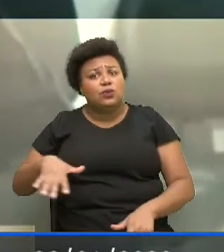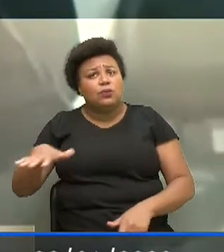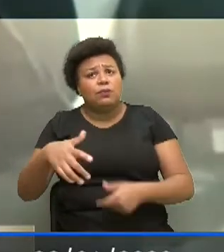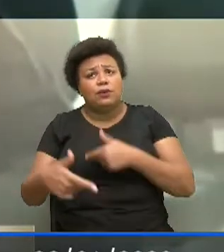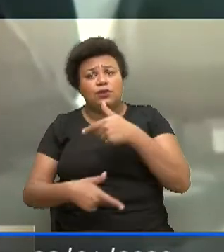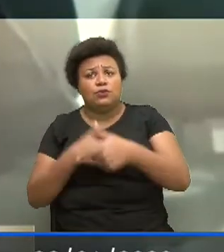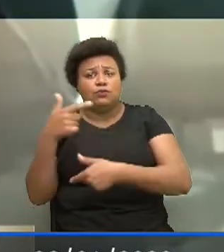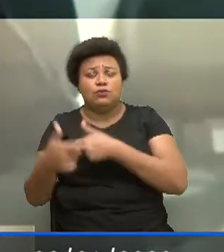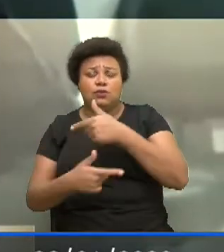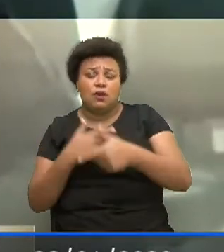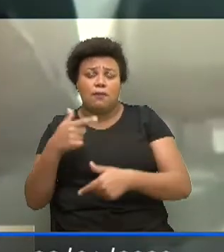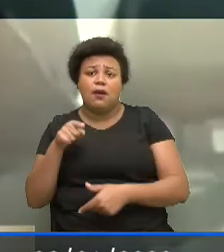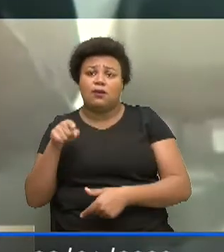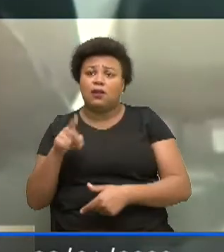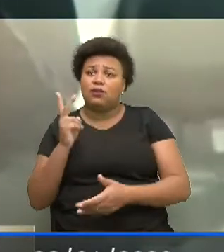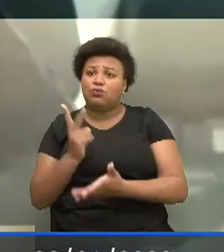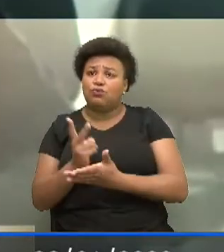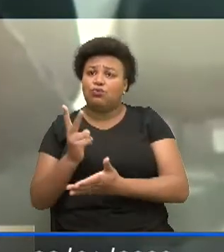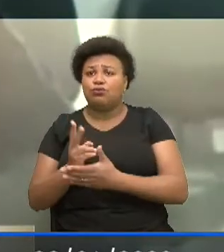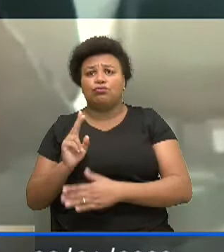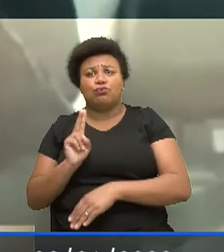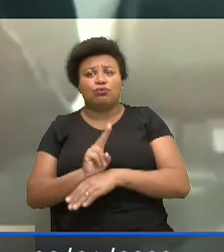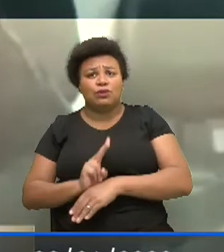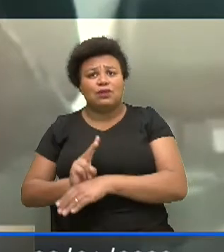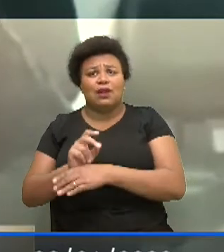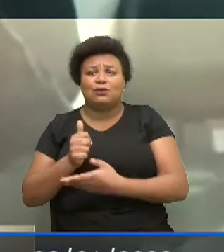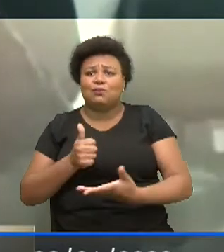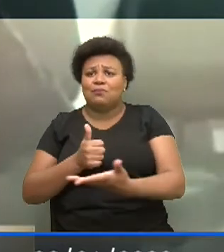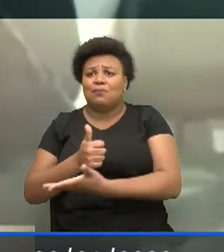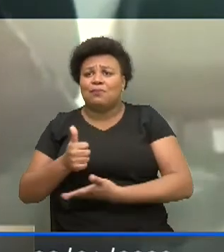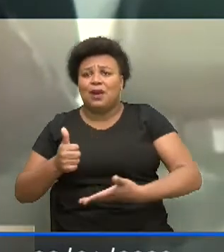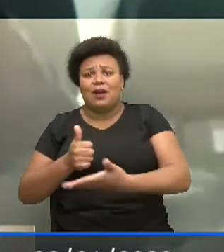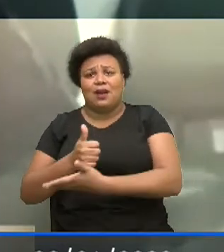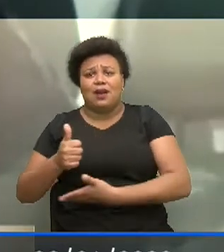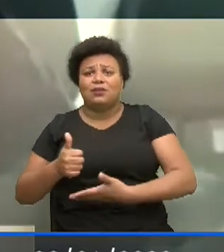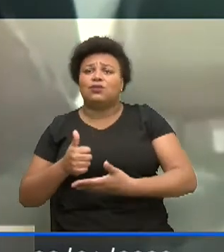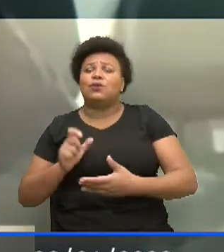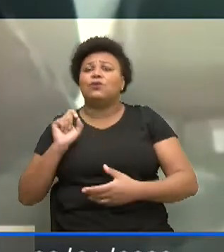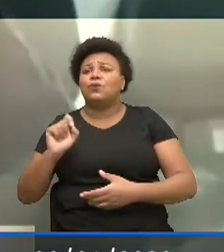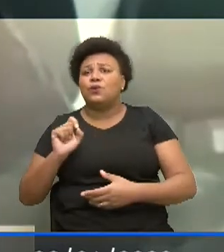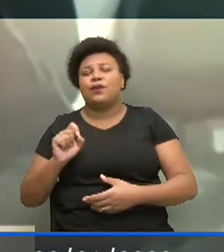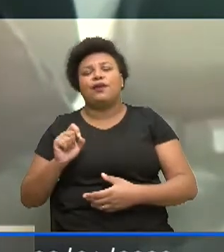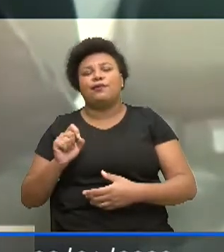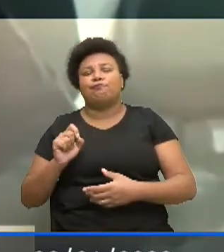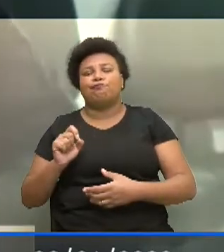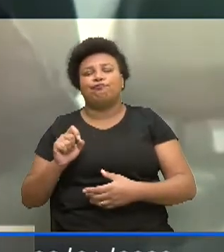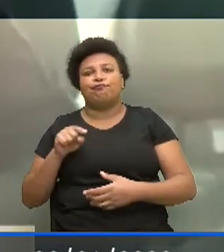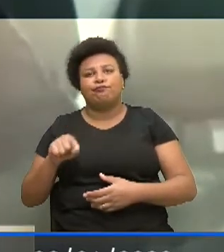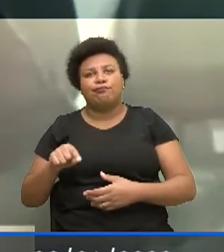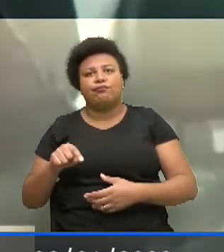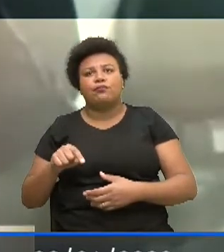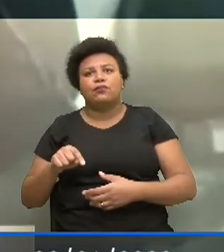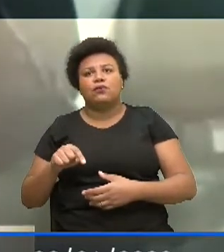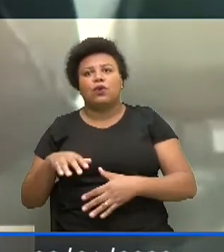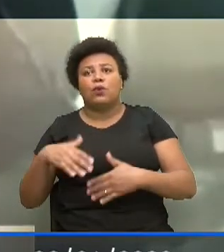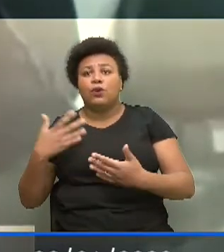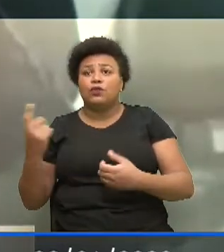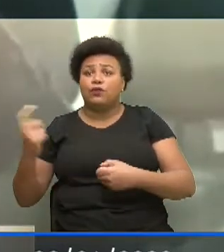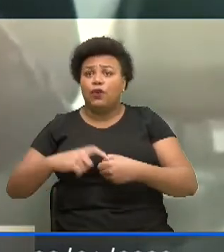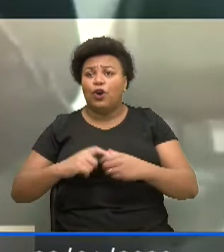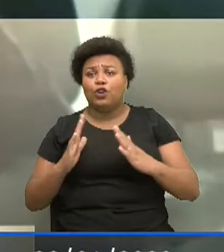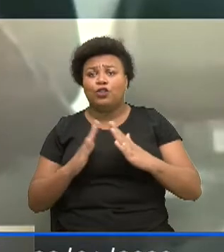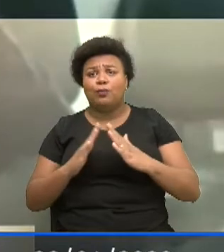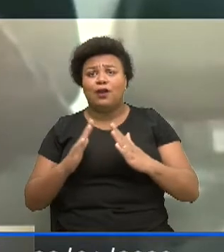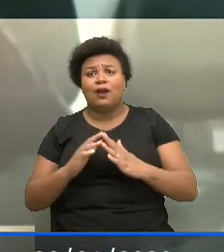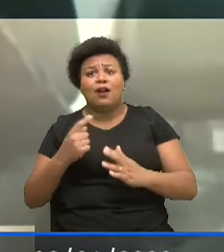trabalho, né, e que elas mantenham cuidados básicos com relação ao quando retornam para o seu domicílio, para que a